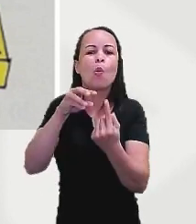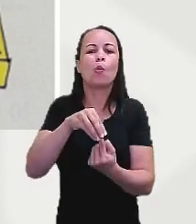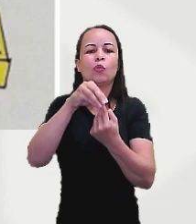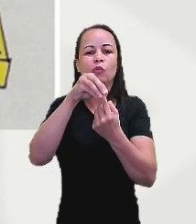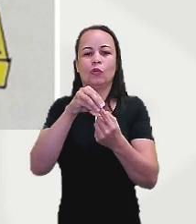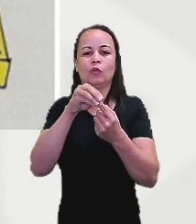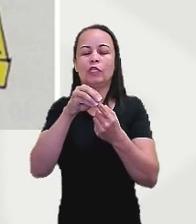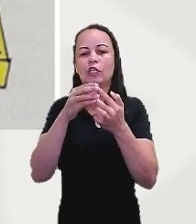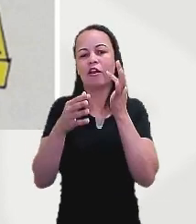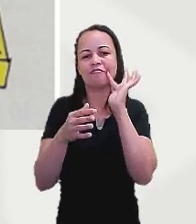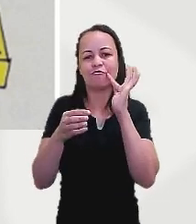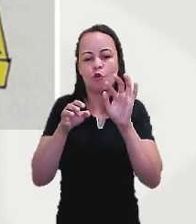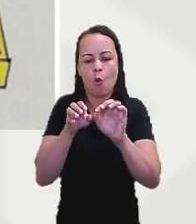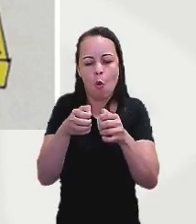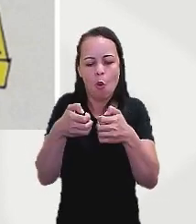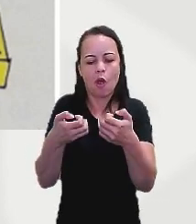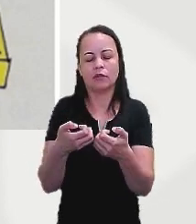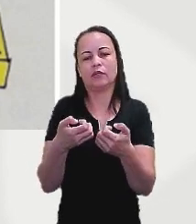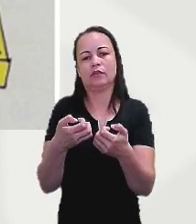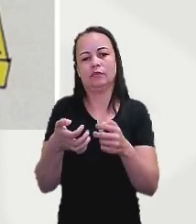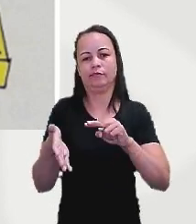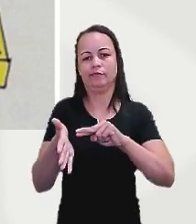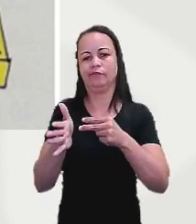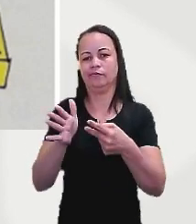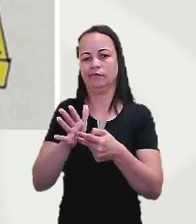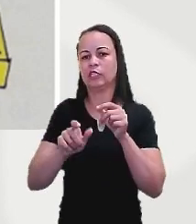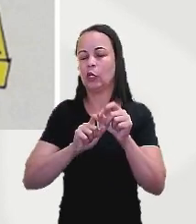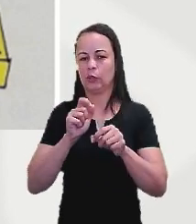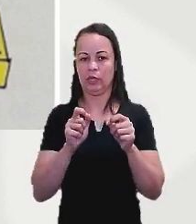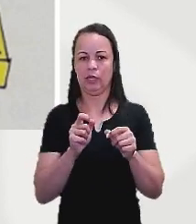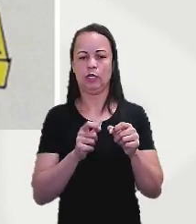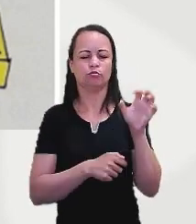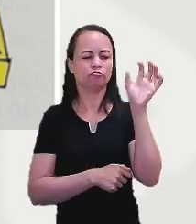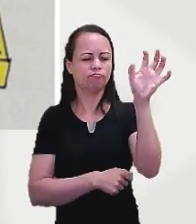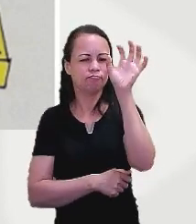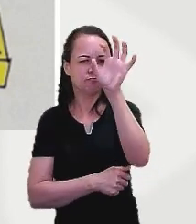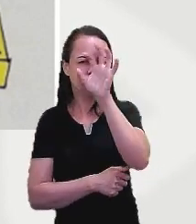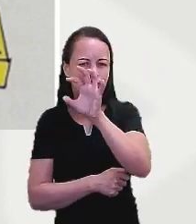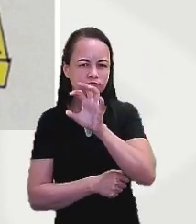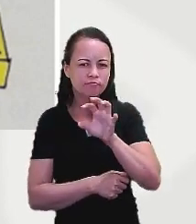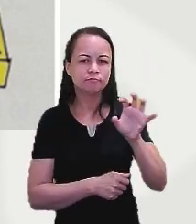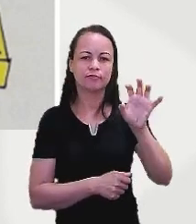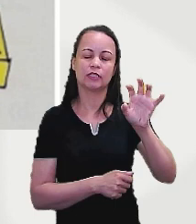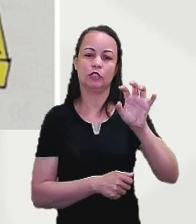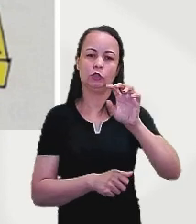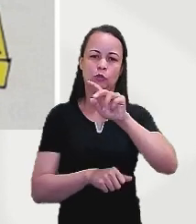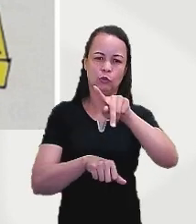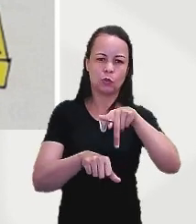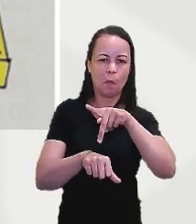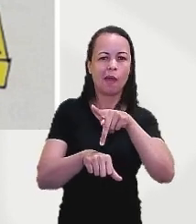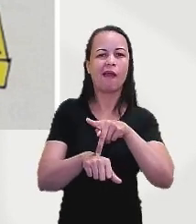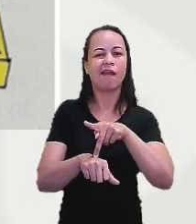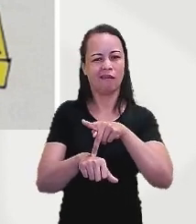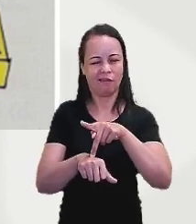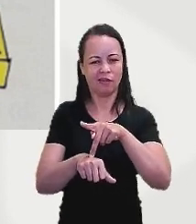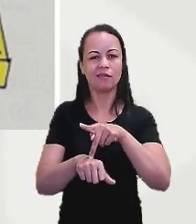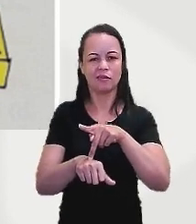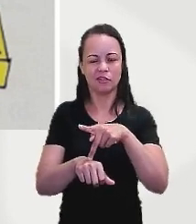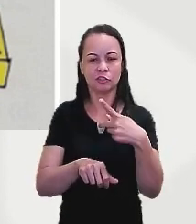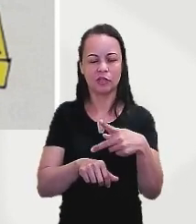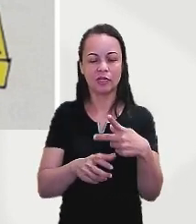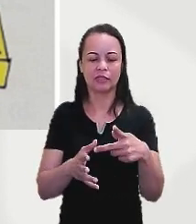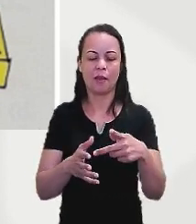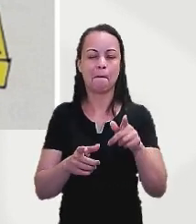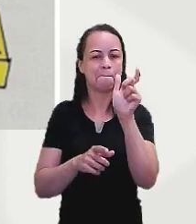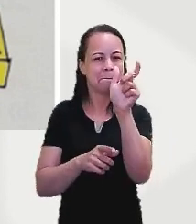e mexerica. Significa que em regiões diferentes do nosso país, há